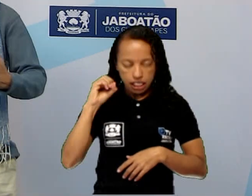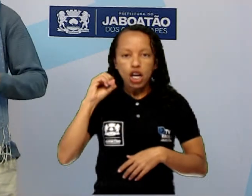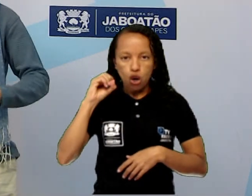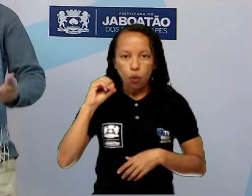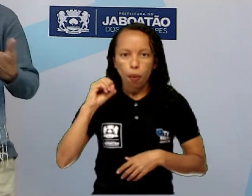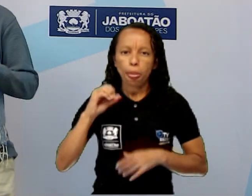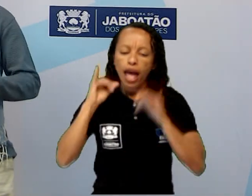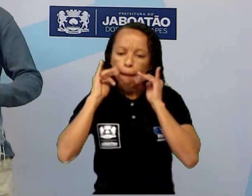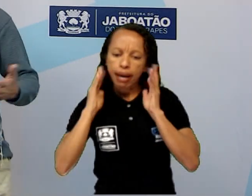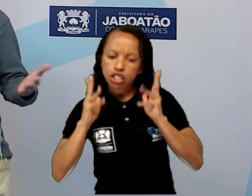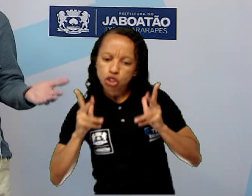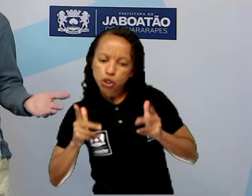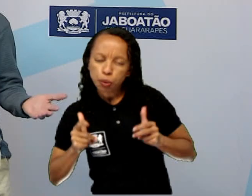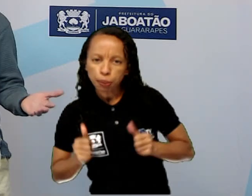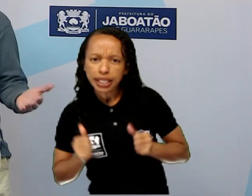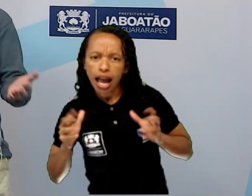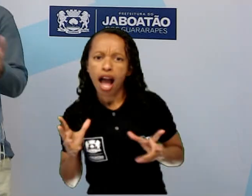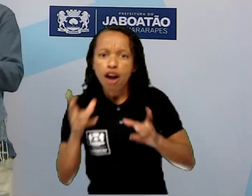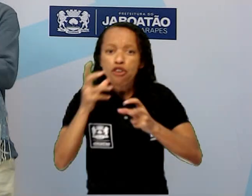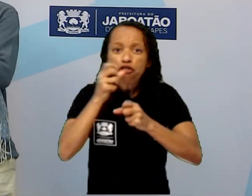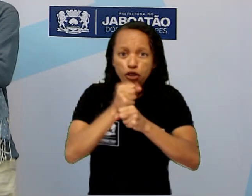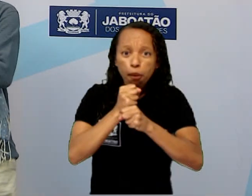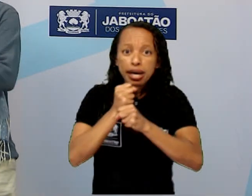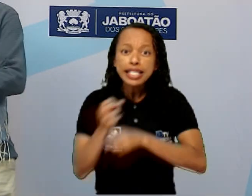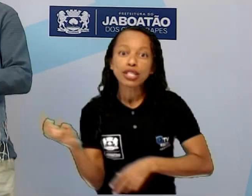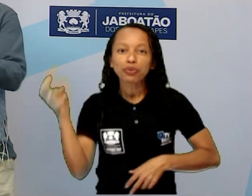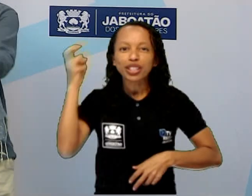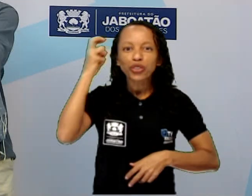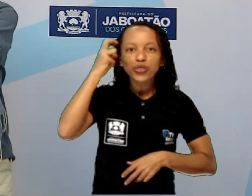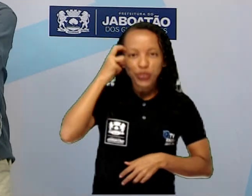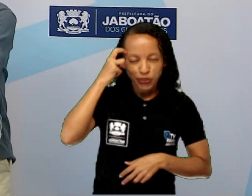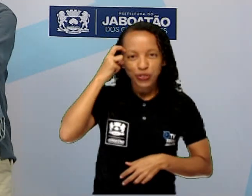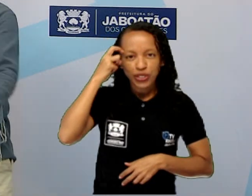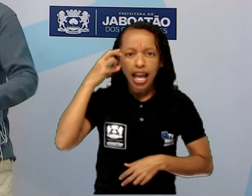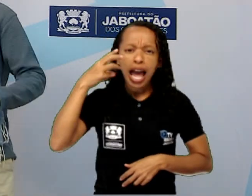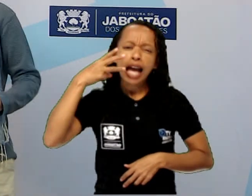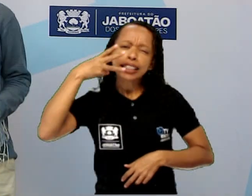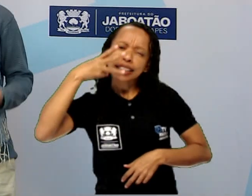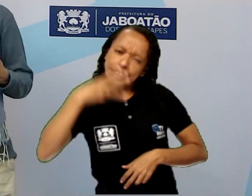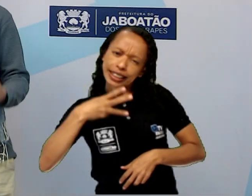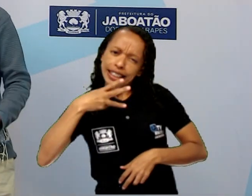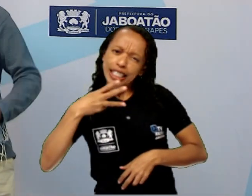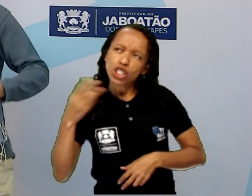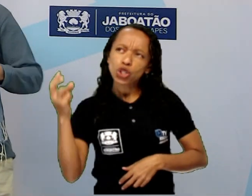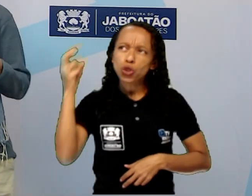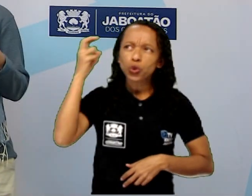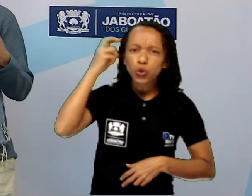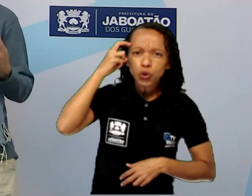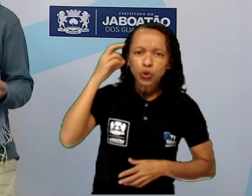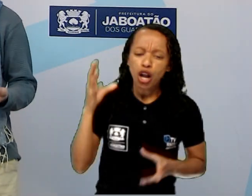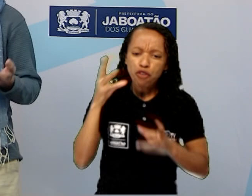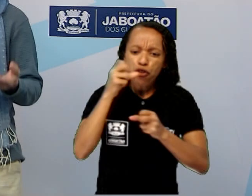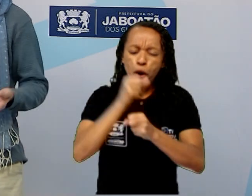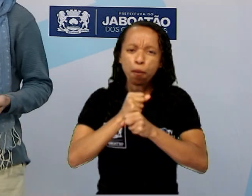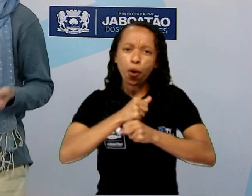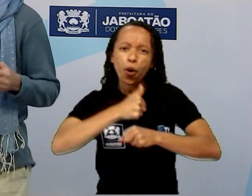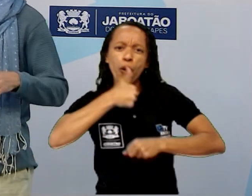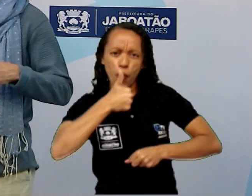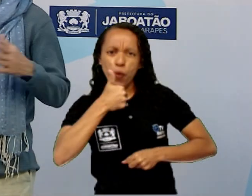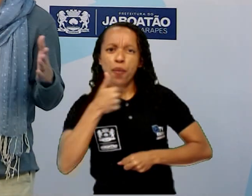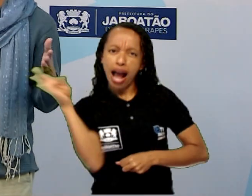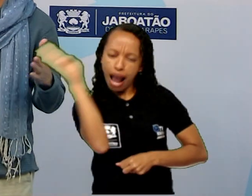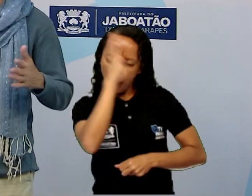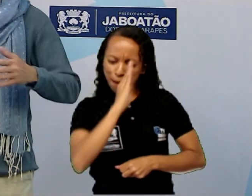essa soma de uma cultura com outra, mas com mais outra. E lembrando que além dessas